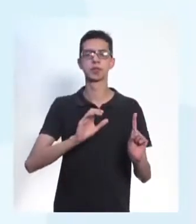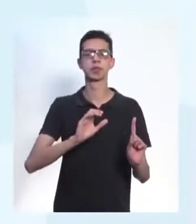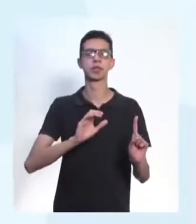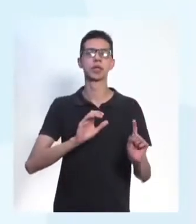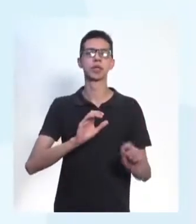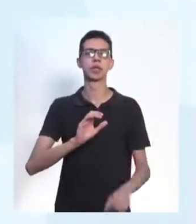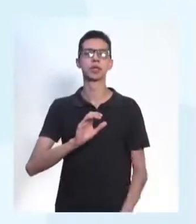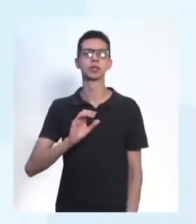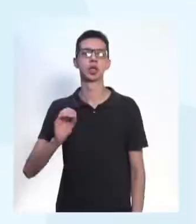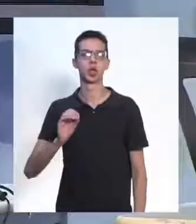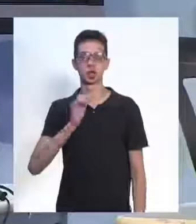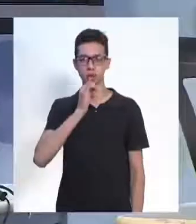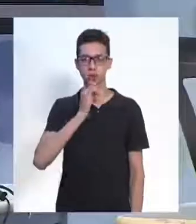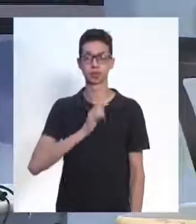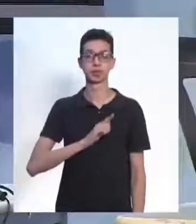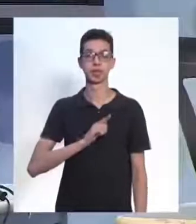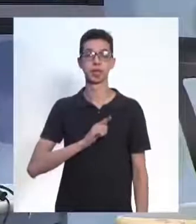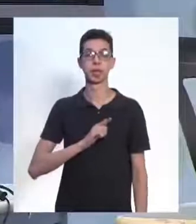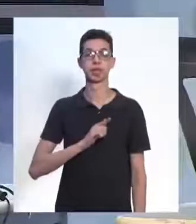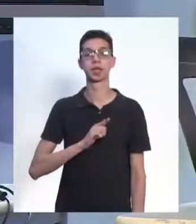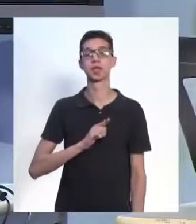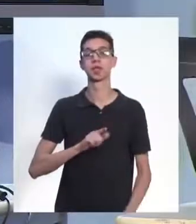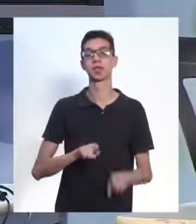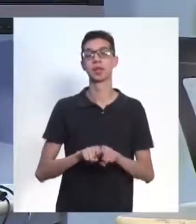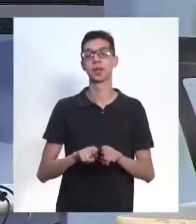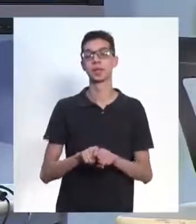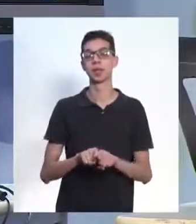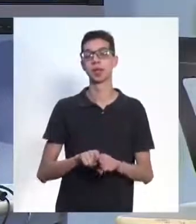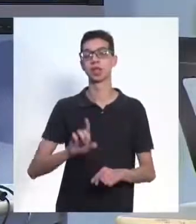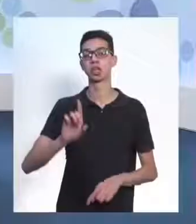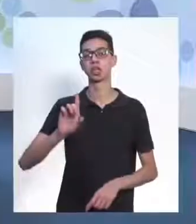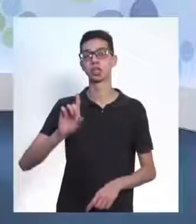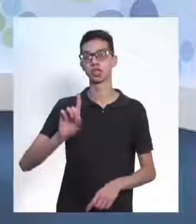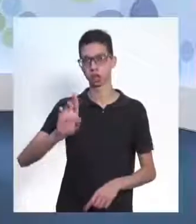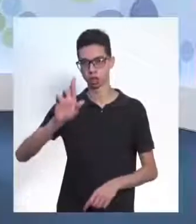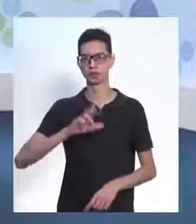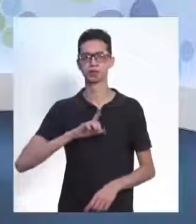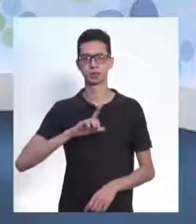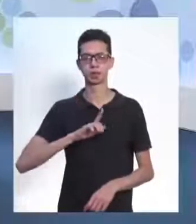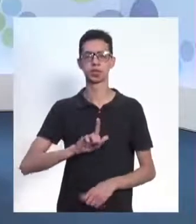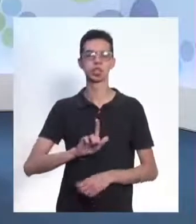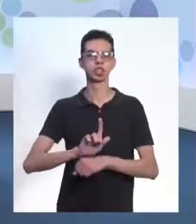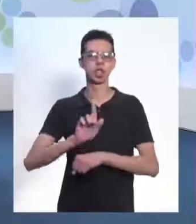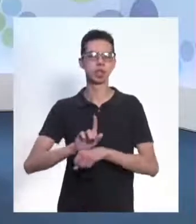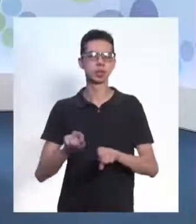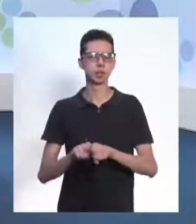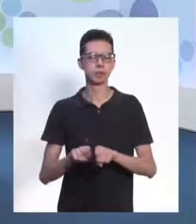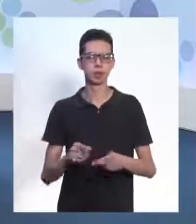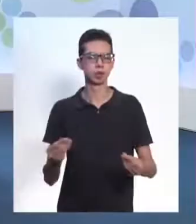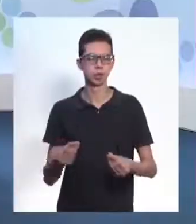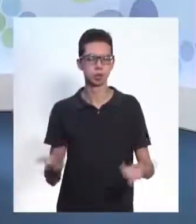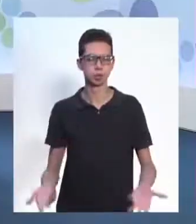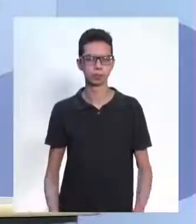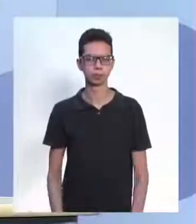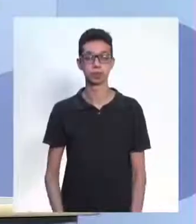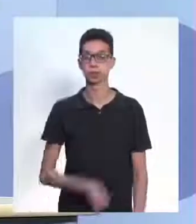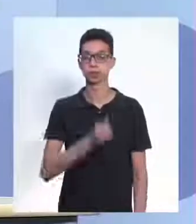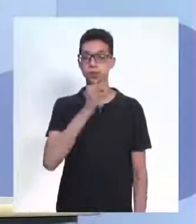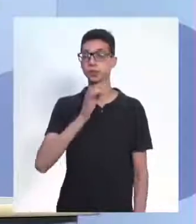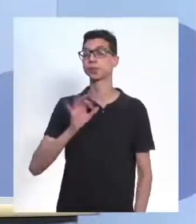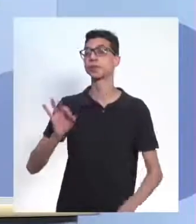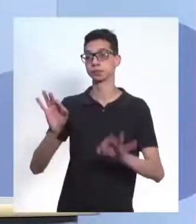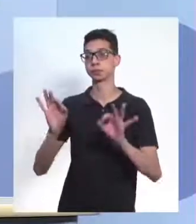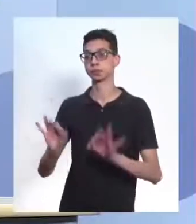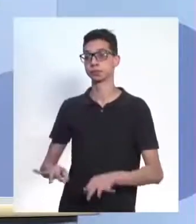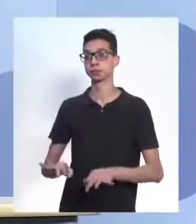presidente, teria diretores e gerentes. Certo? Vamos supor, vou colocar assim, tá? Muito bem. Gente,